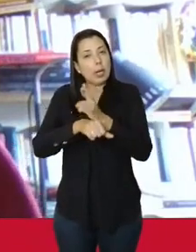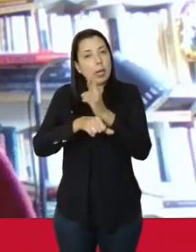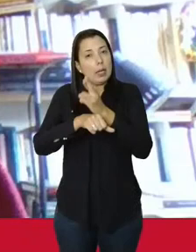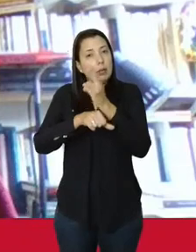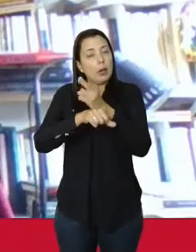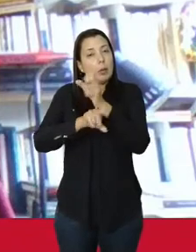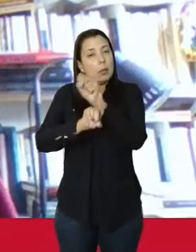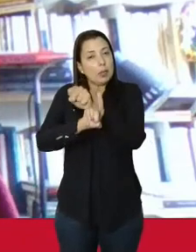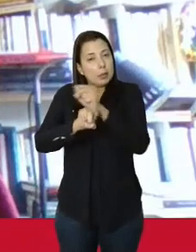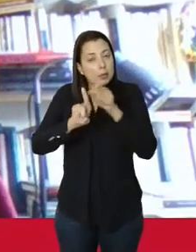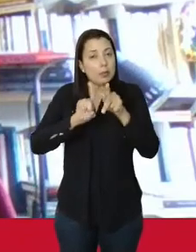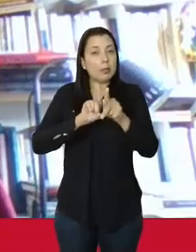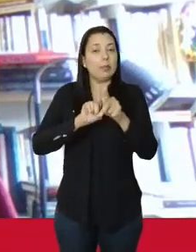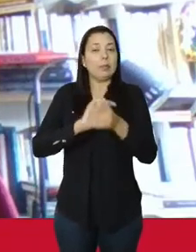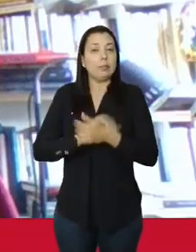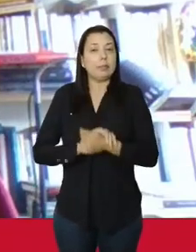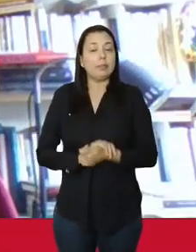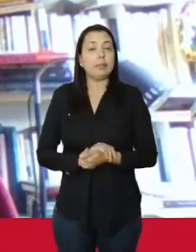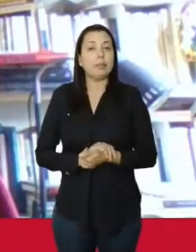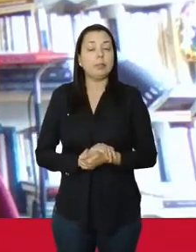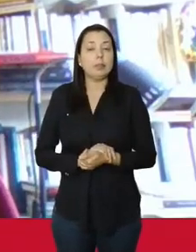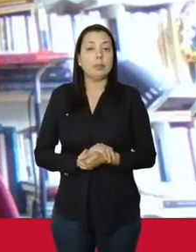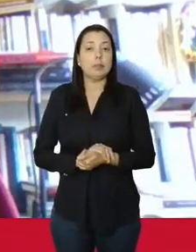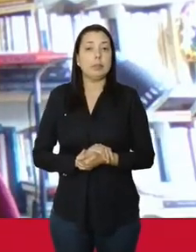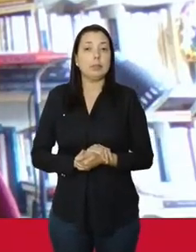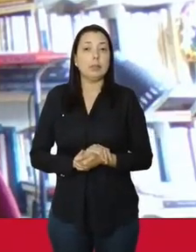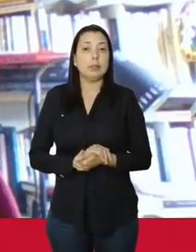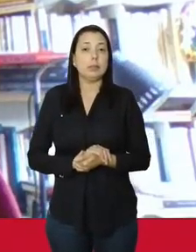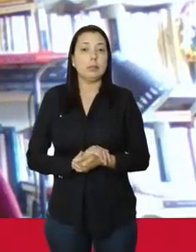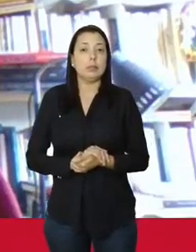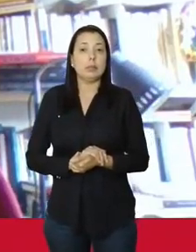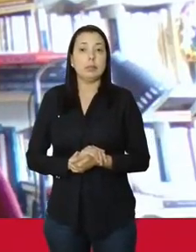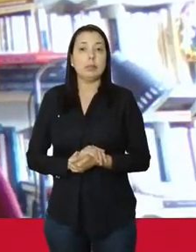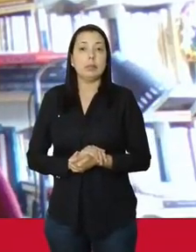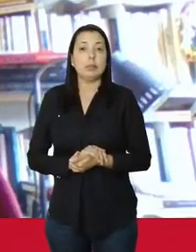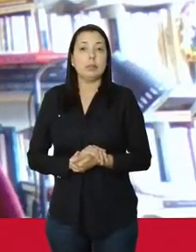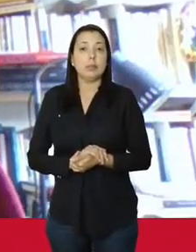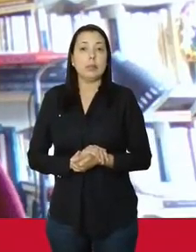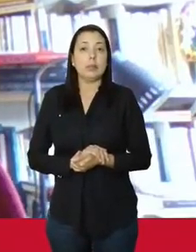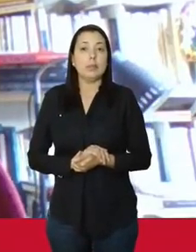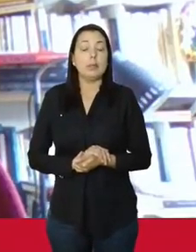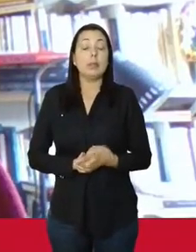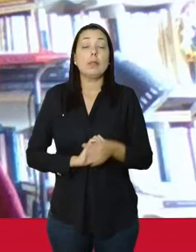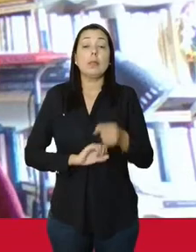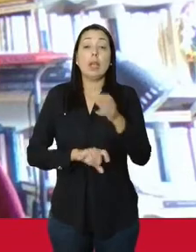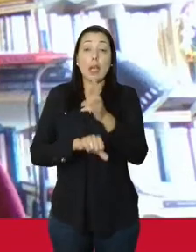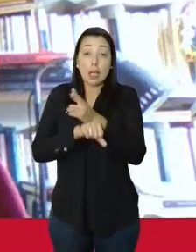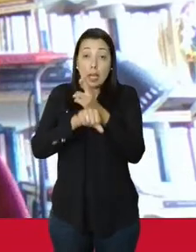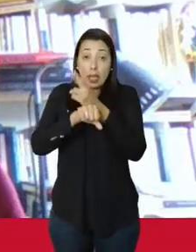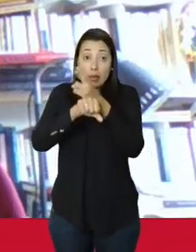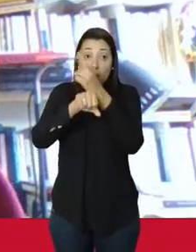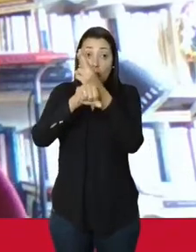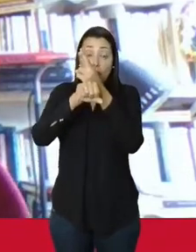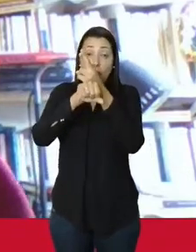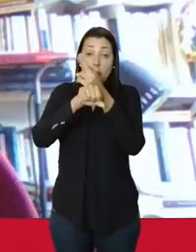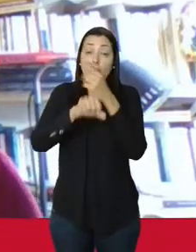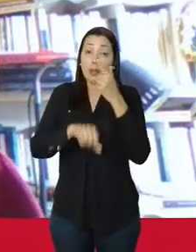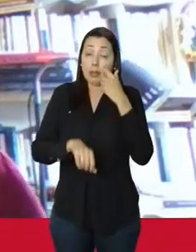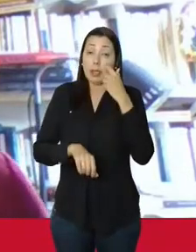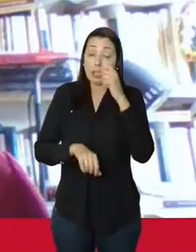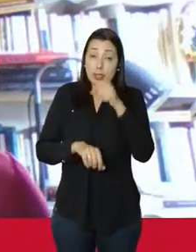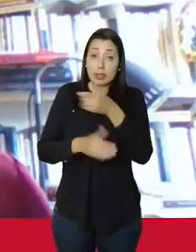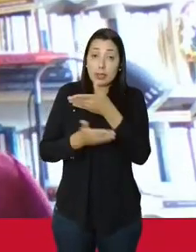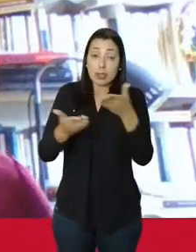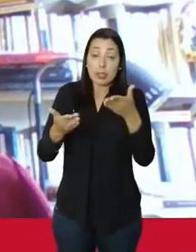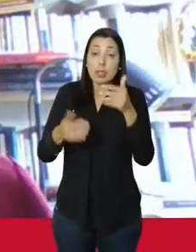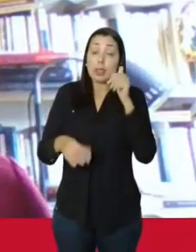antiprevidência, a reforma. Veja bem, no